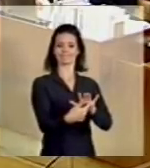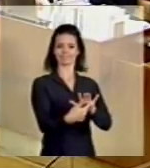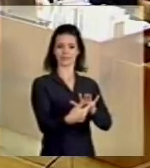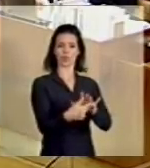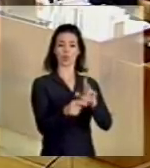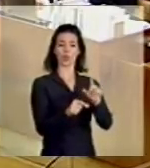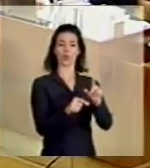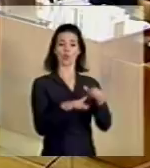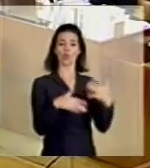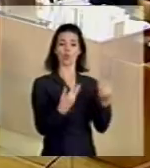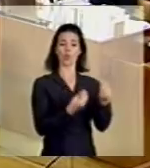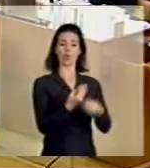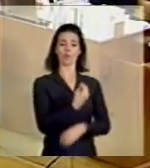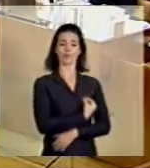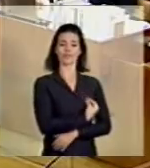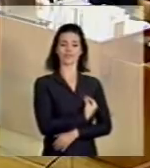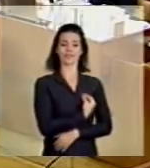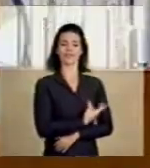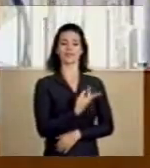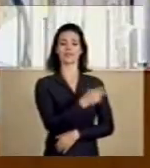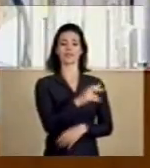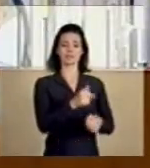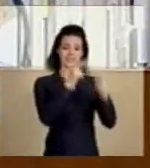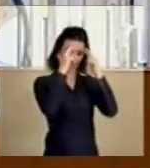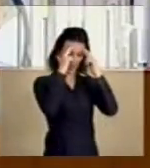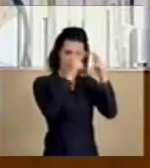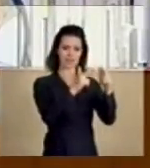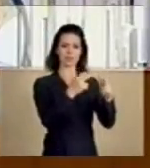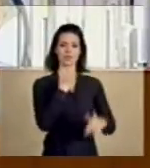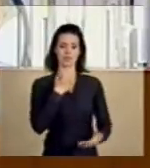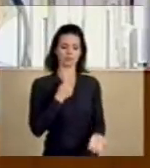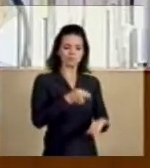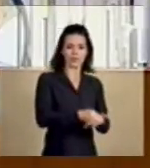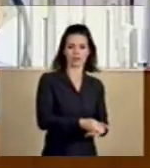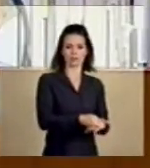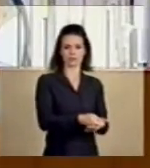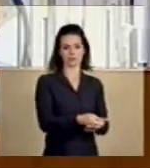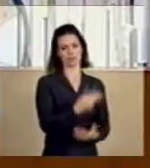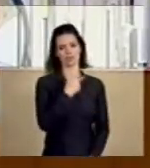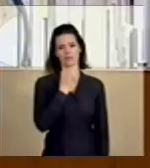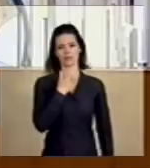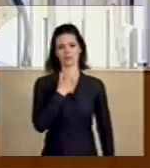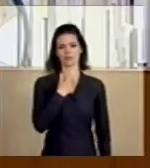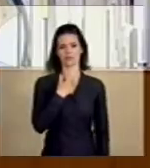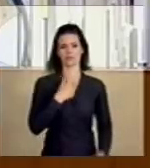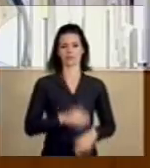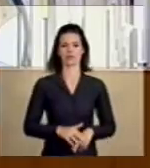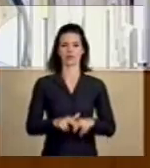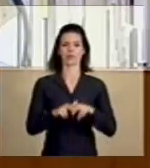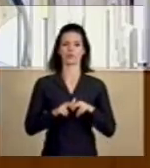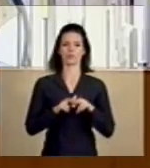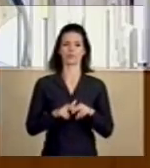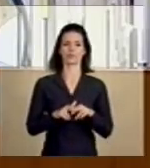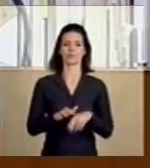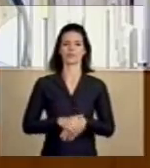aparência, e ter de viver segundo a aparência que o outro impõe, é uma forma permanente de sofrimento. E por isso mesmo é que, baseado